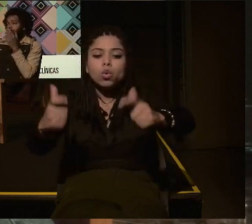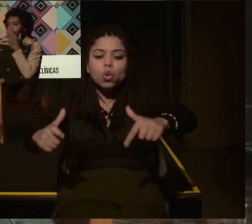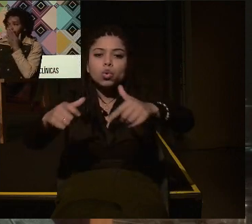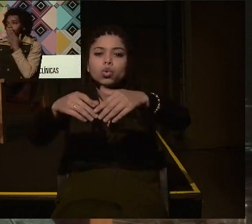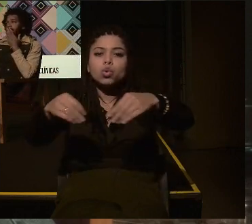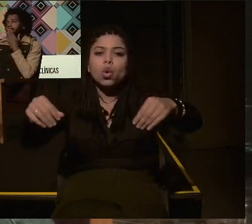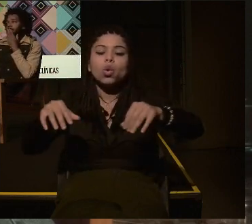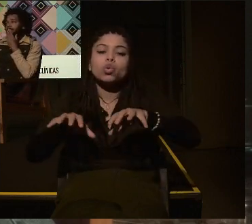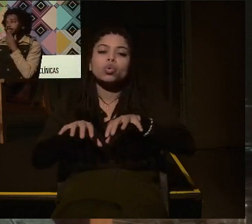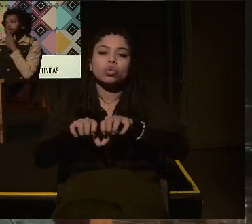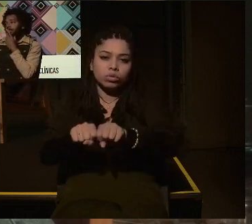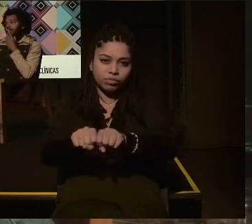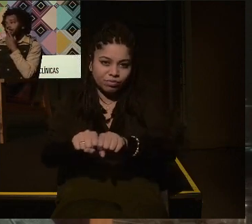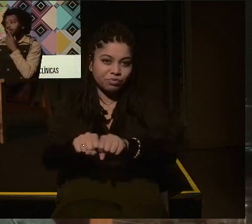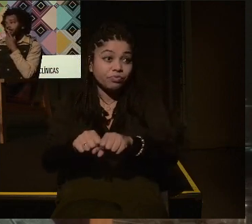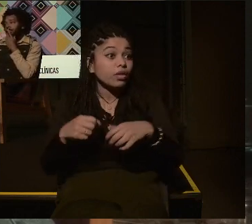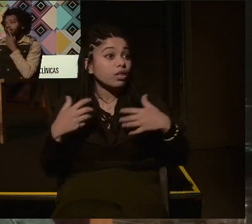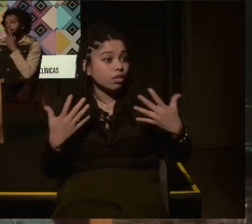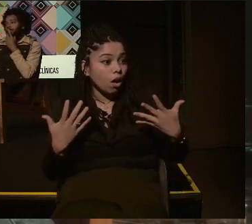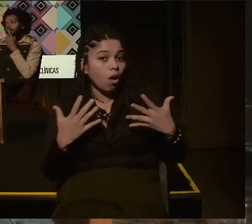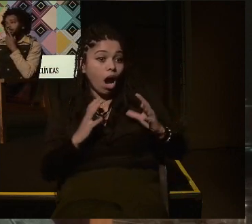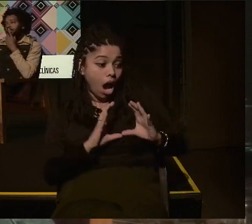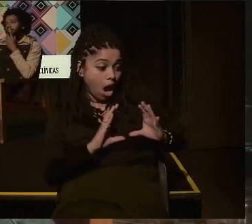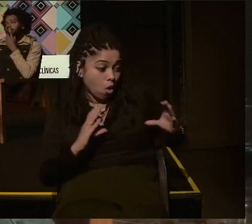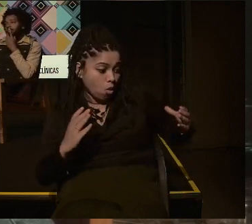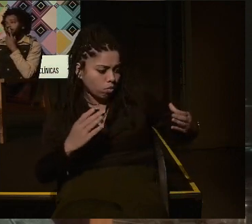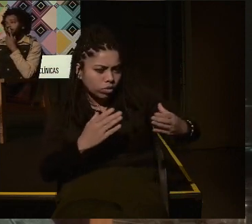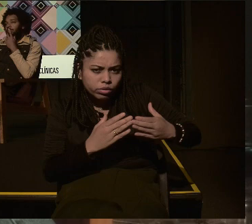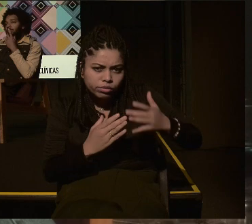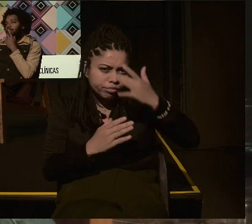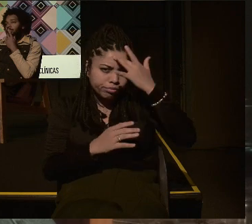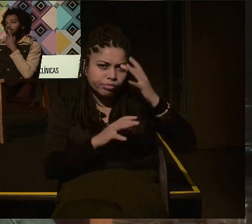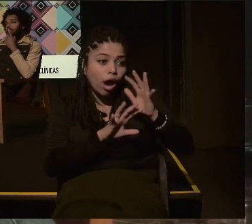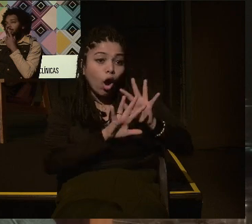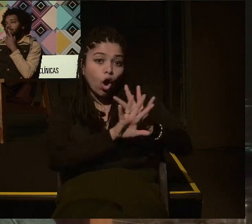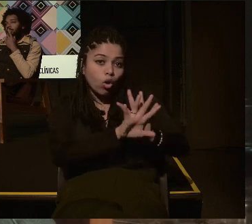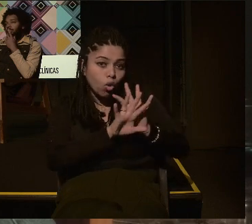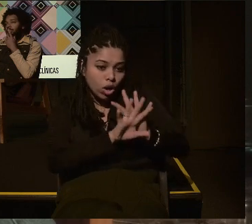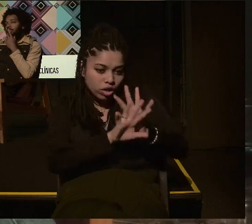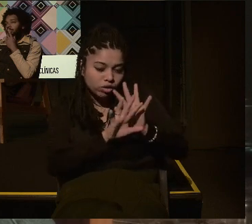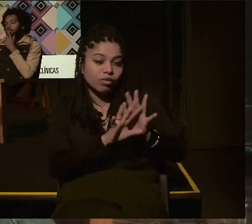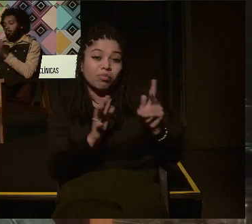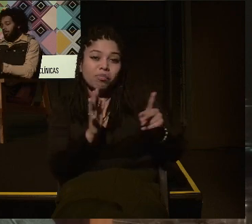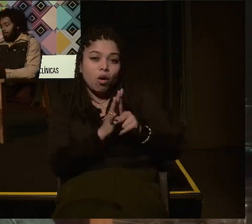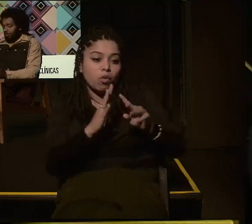a proposta comunitária, coletiva e territorial dos quilombos.